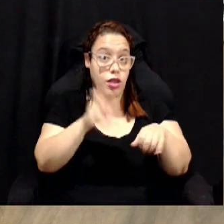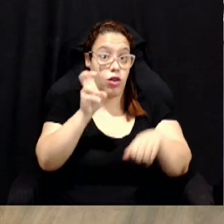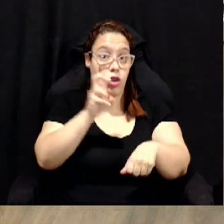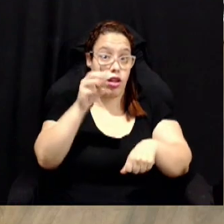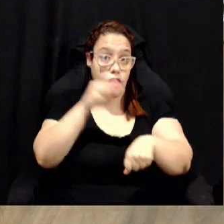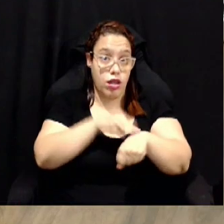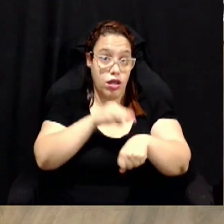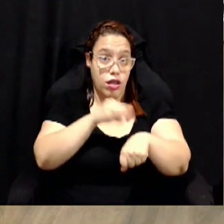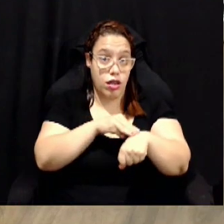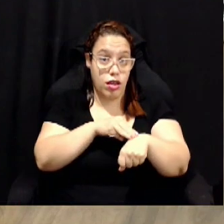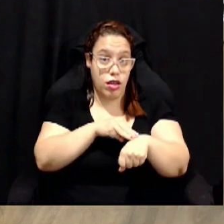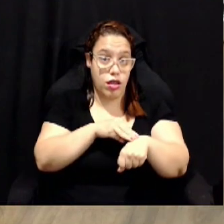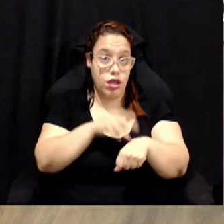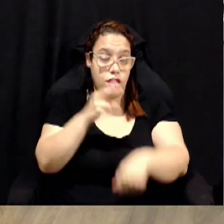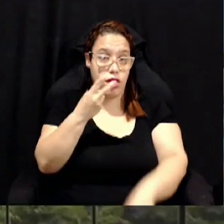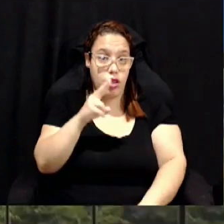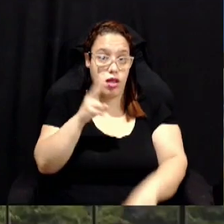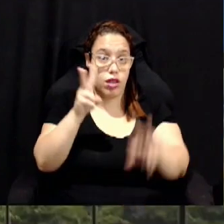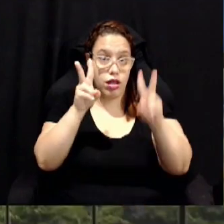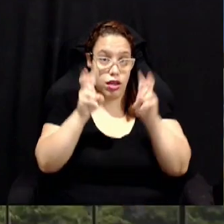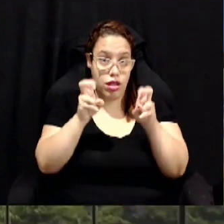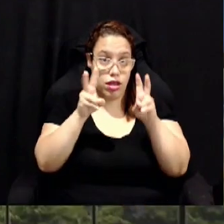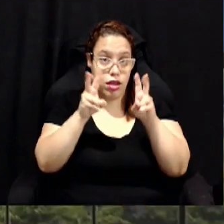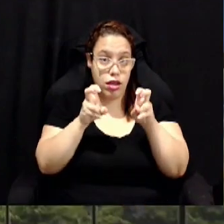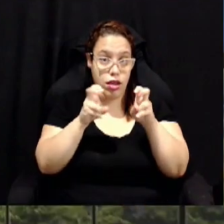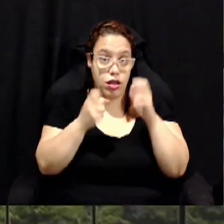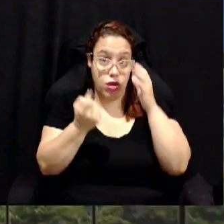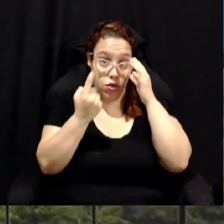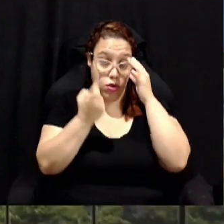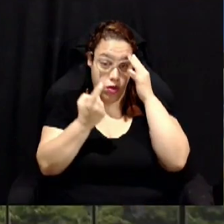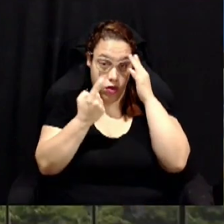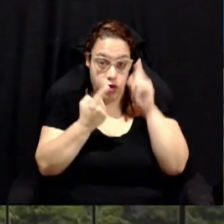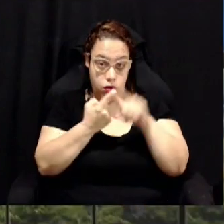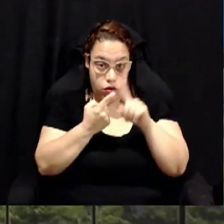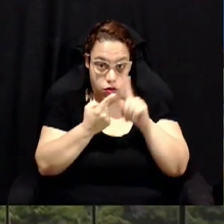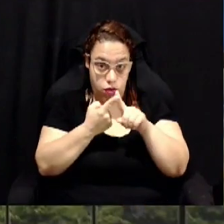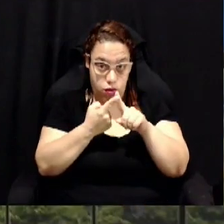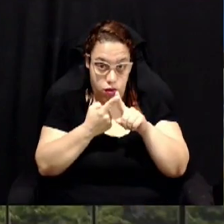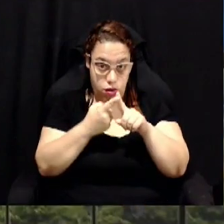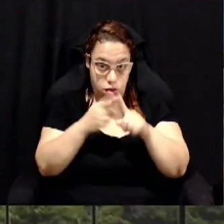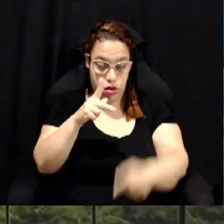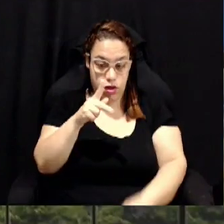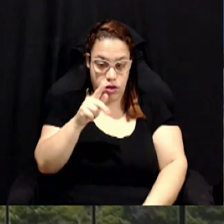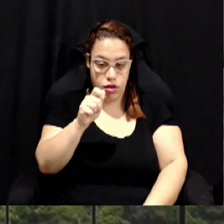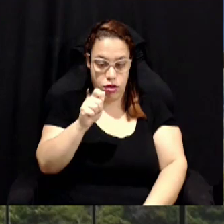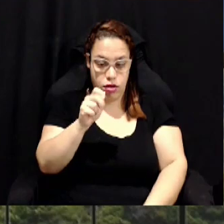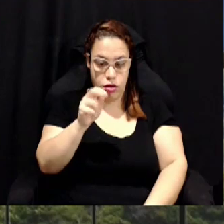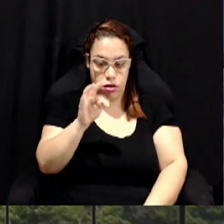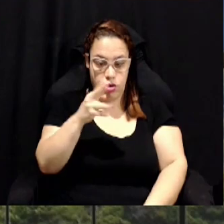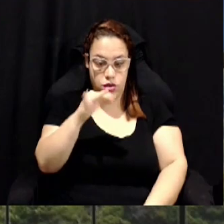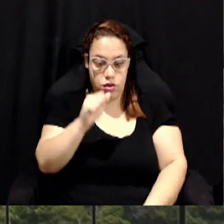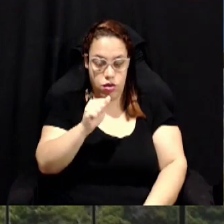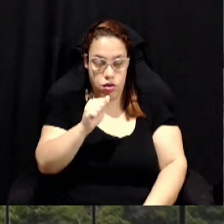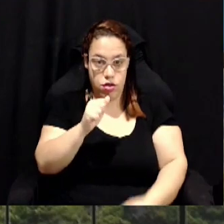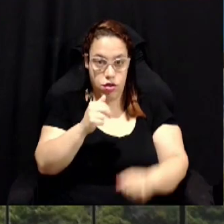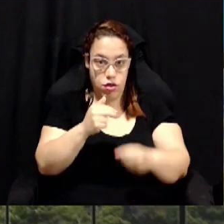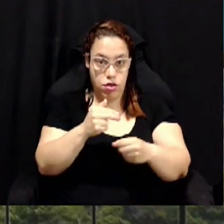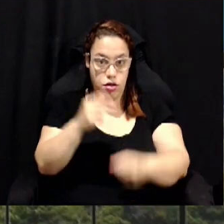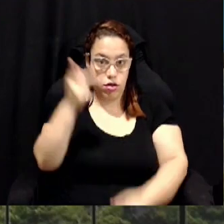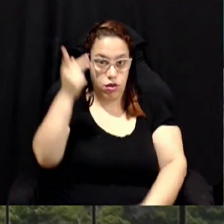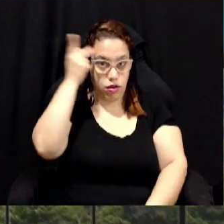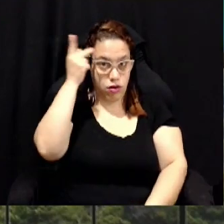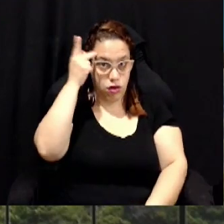tem 2 assuntos que eu quero abordar. O primeiro, a Patrícia Braga, uma professora associada da Universidade de São Paulo, à